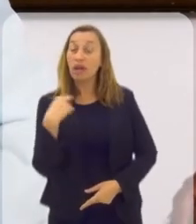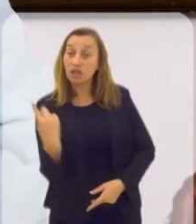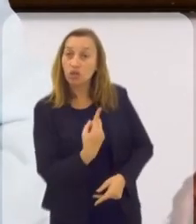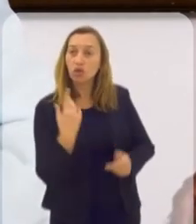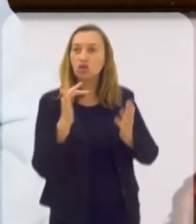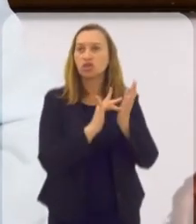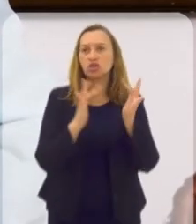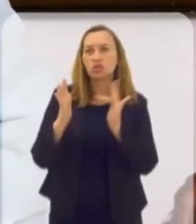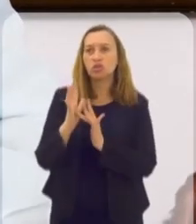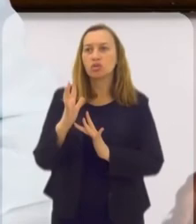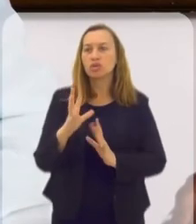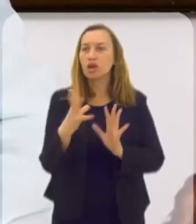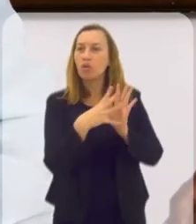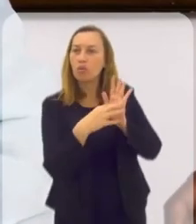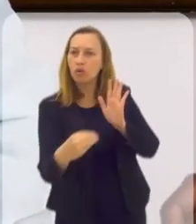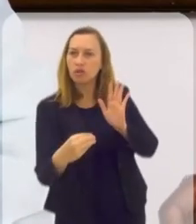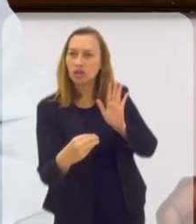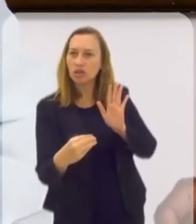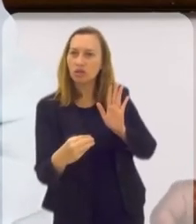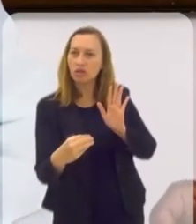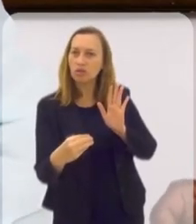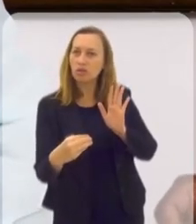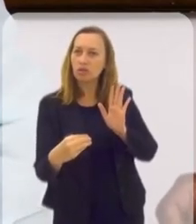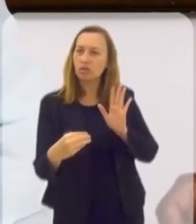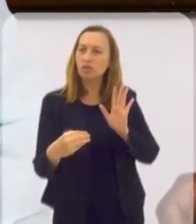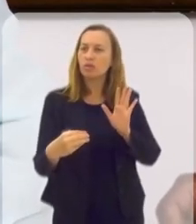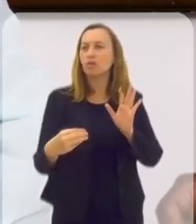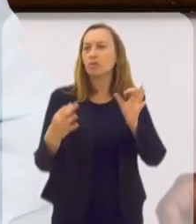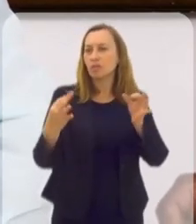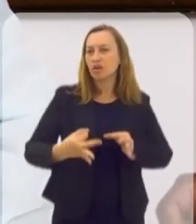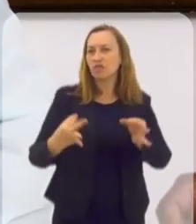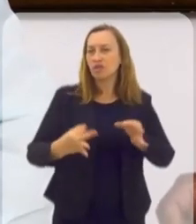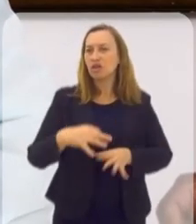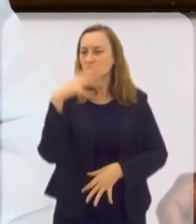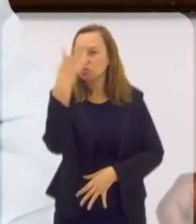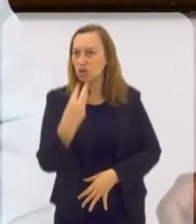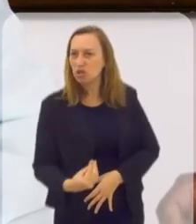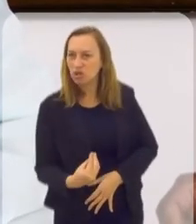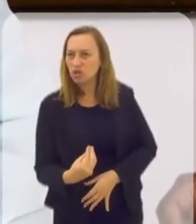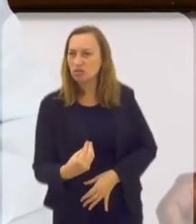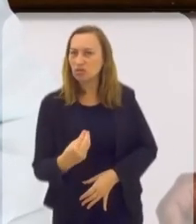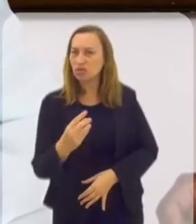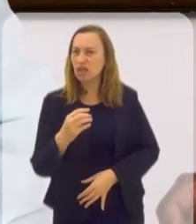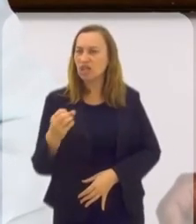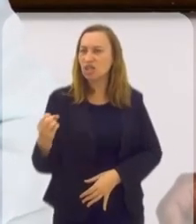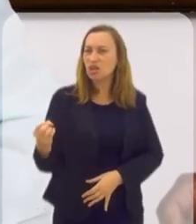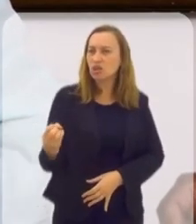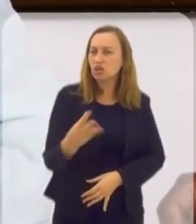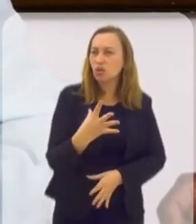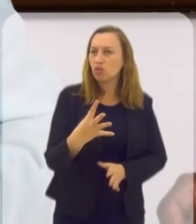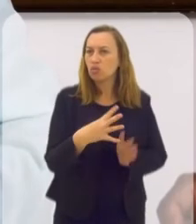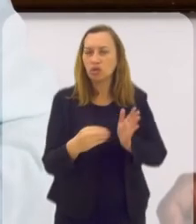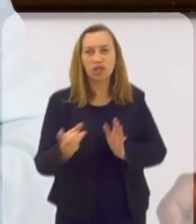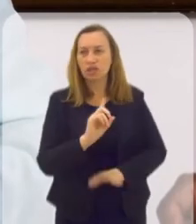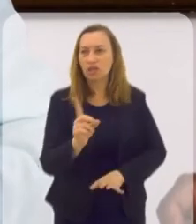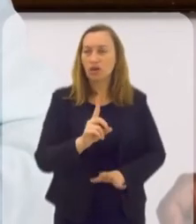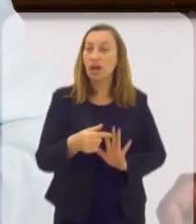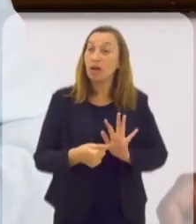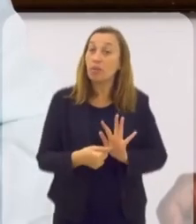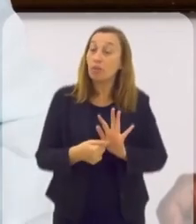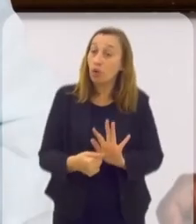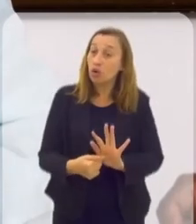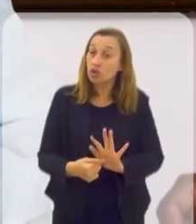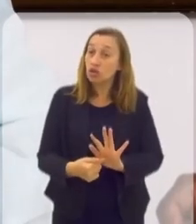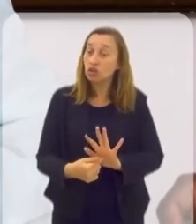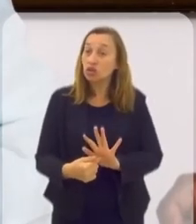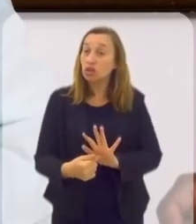para nós, Jesus é o modelo de padrão moral. O Espiritismo não traz moral nova. Ele apresenta moral